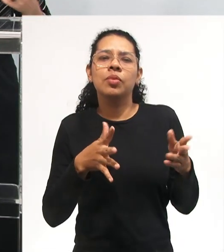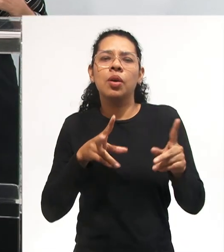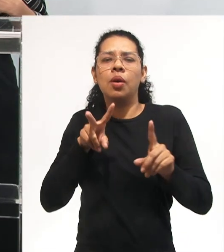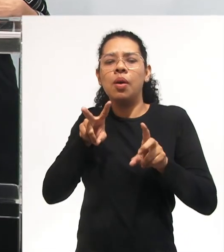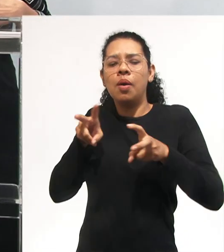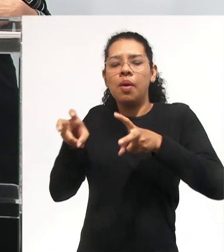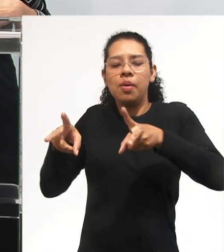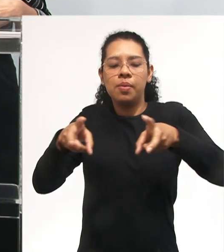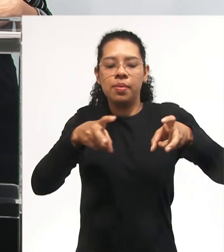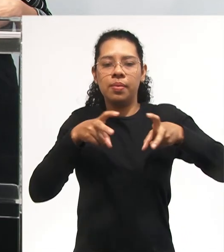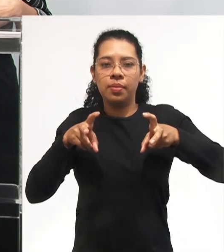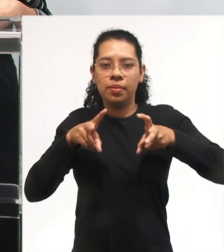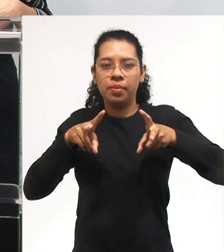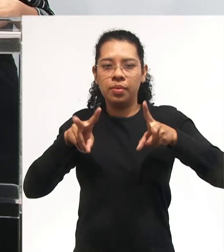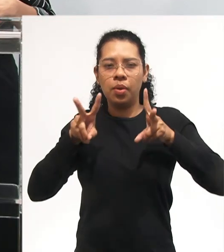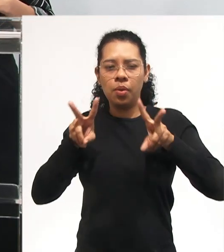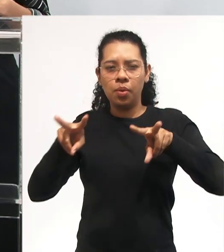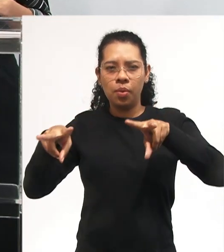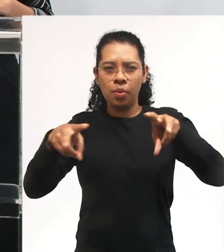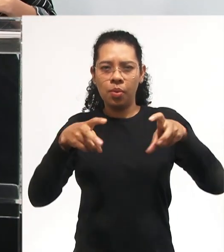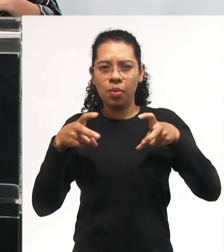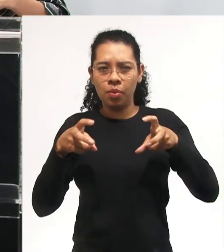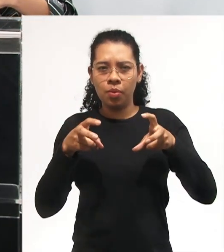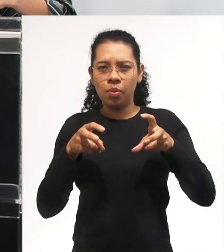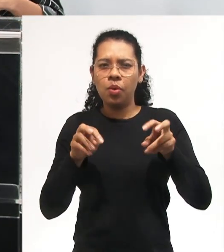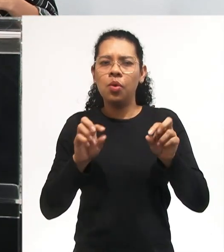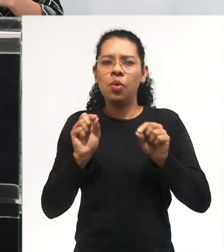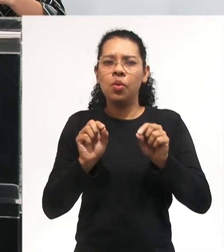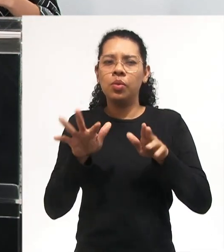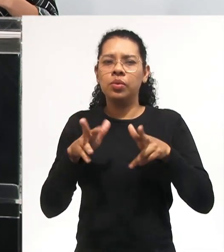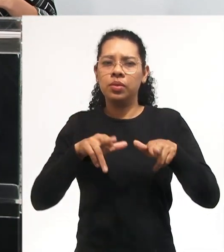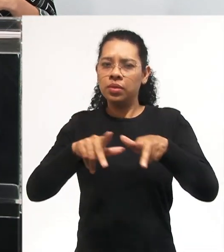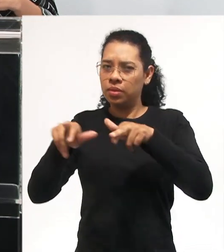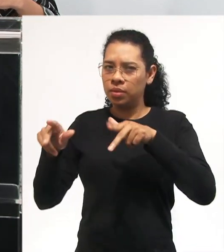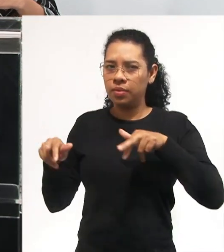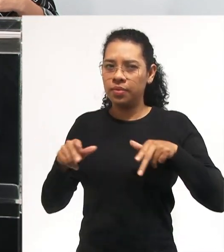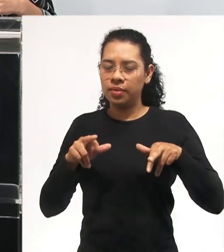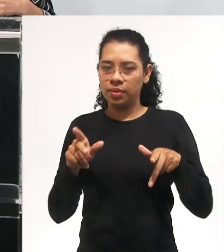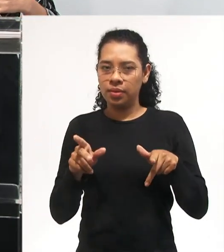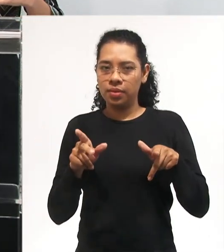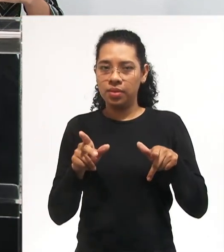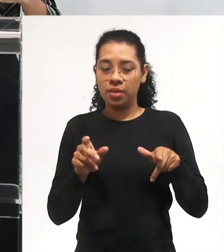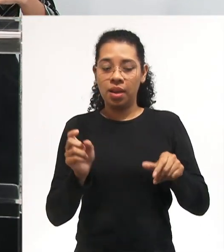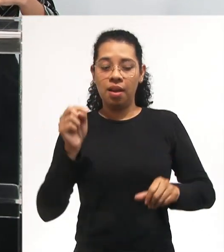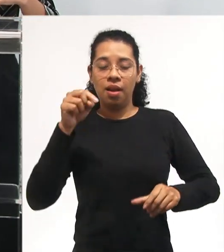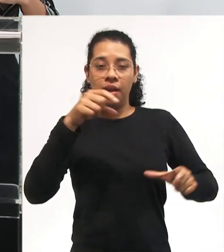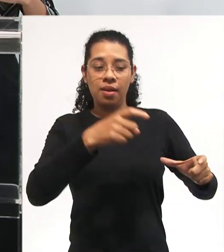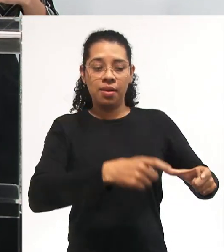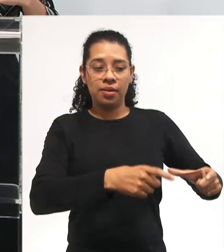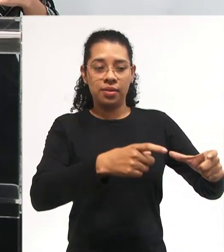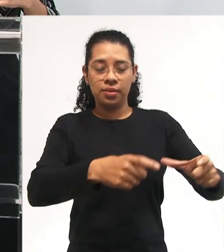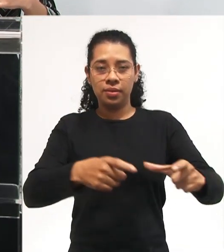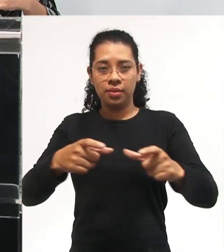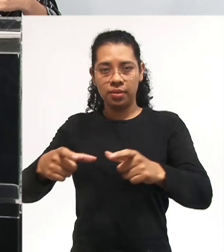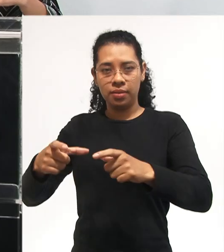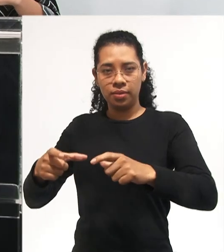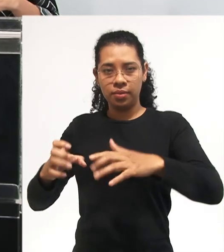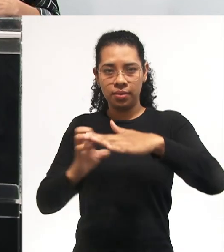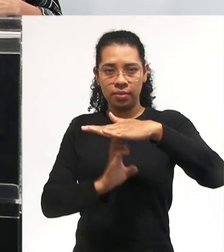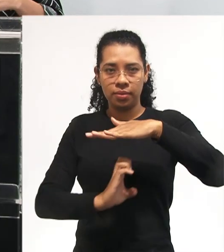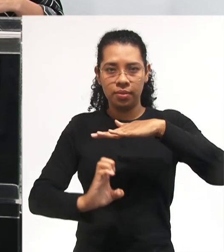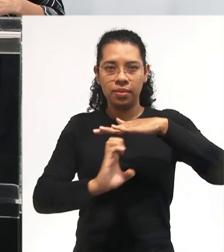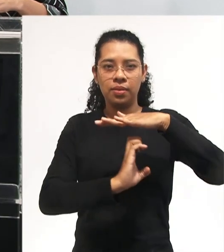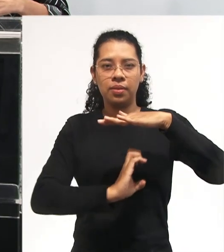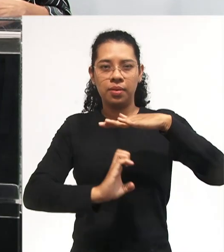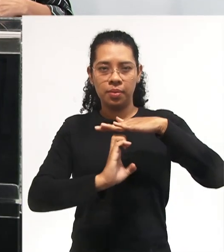o que você pode estar se perguntando. Acrescentou que foram agregadas às empresas, por meio